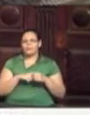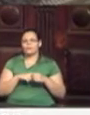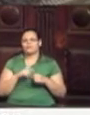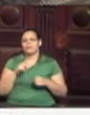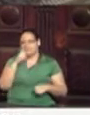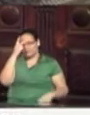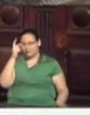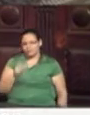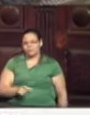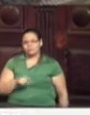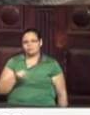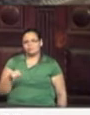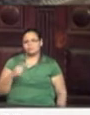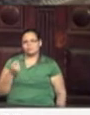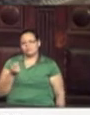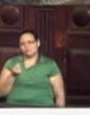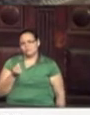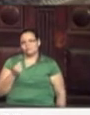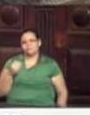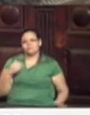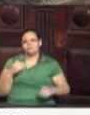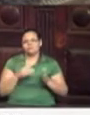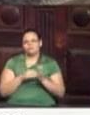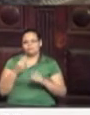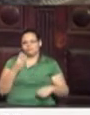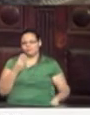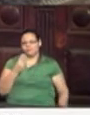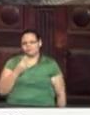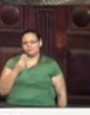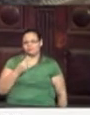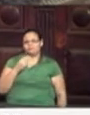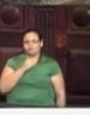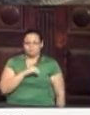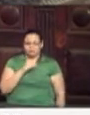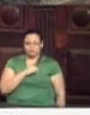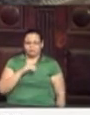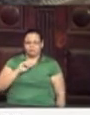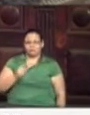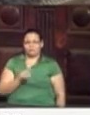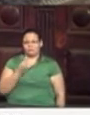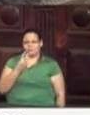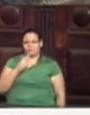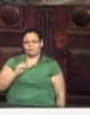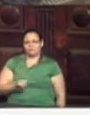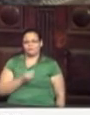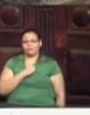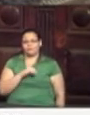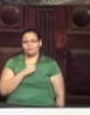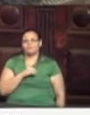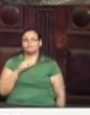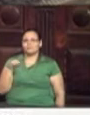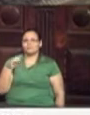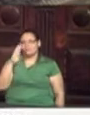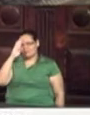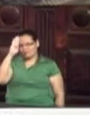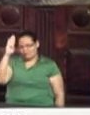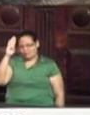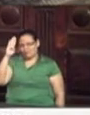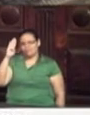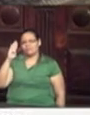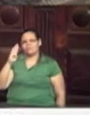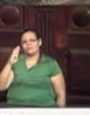para pessoas com rendimentos de até R$ 3.000, né? E eu me lembro que a sua emenda foi objeto de destaque, não foi? Nós votamos o